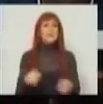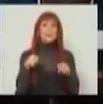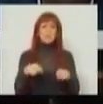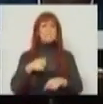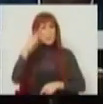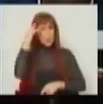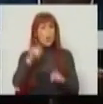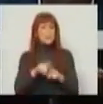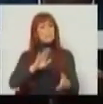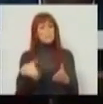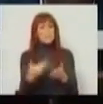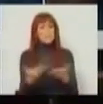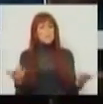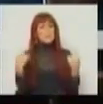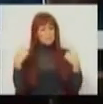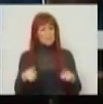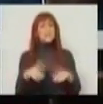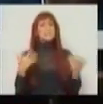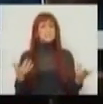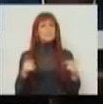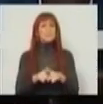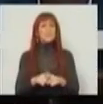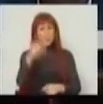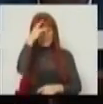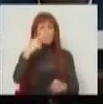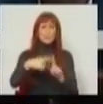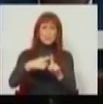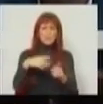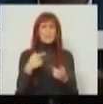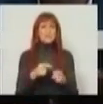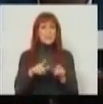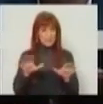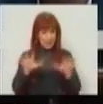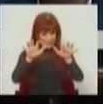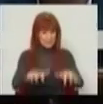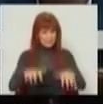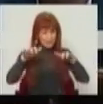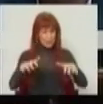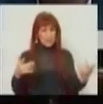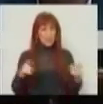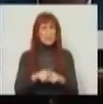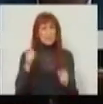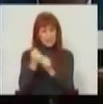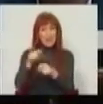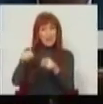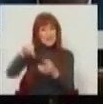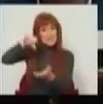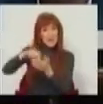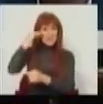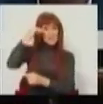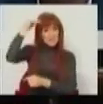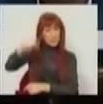sendo parece nos que esta proposta deve parecer deve ter o parecer positivo por parte desta assembleia e ser trabalhada em